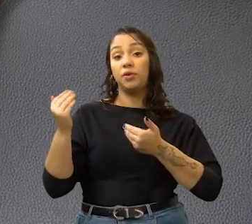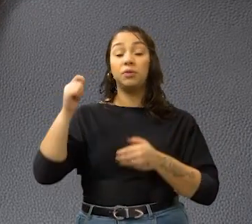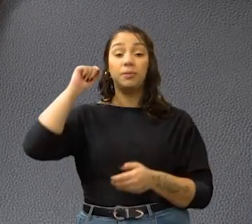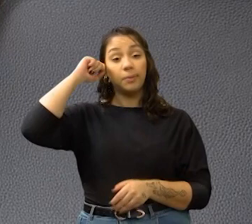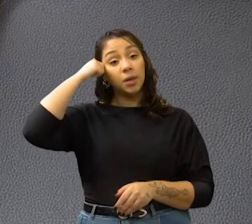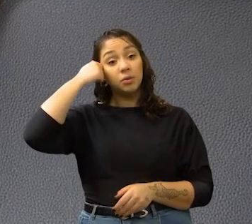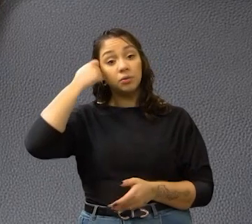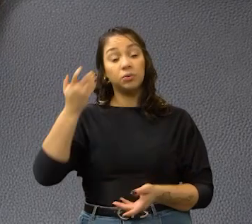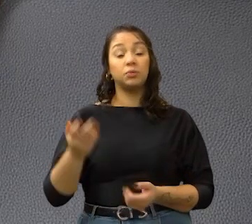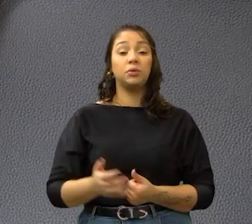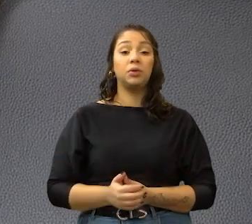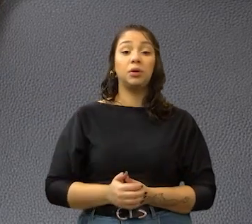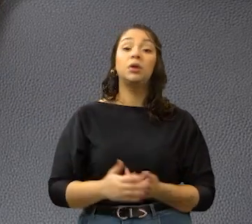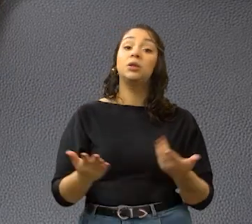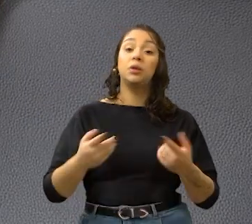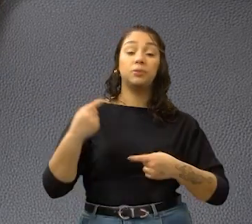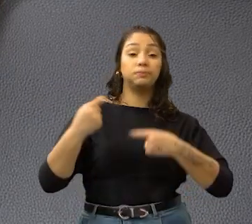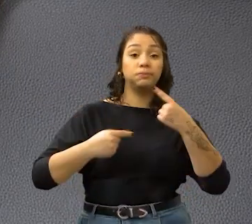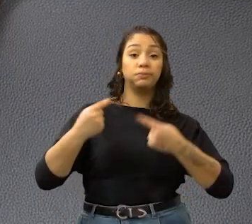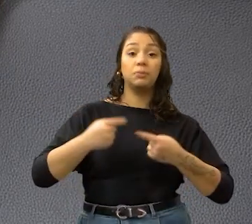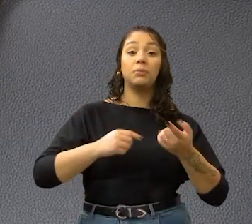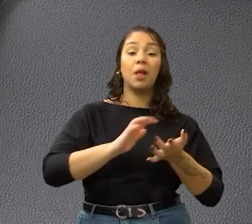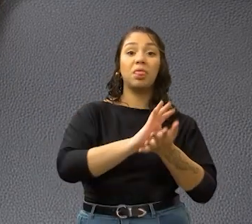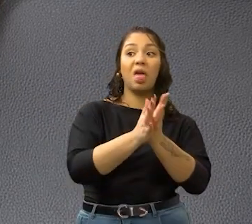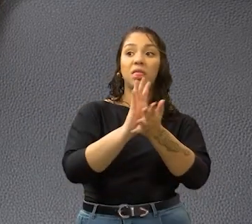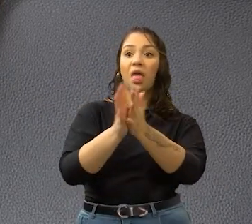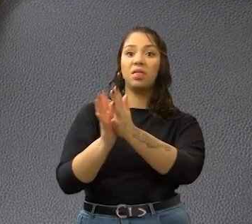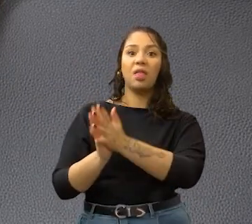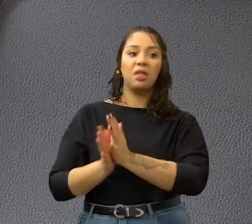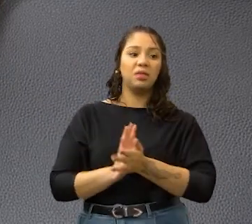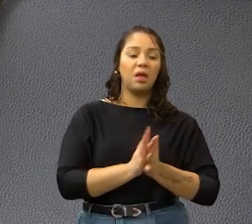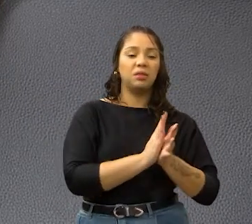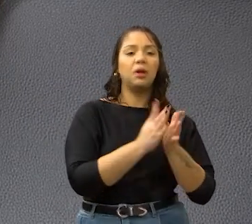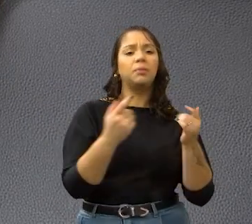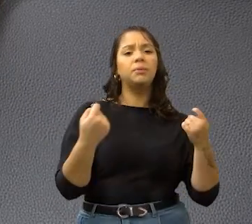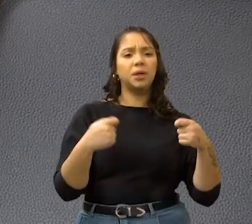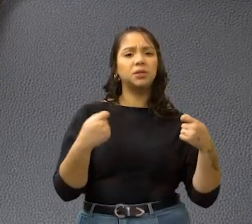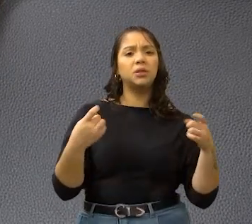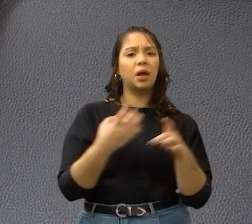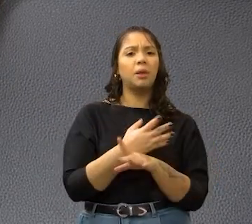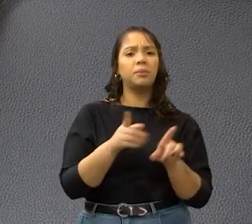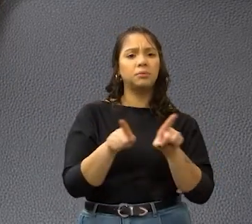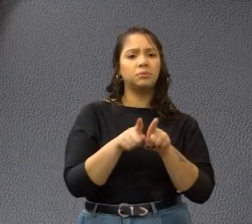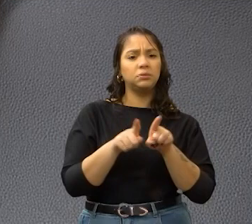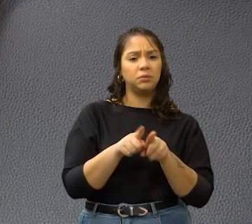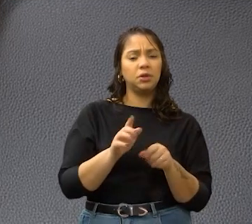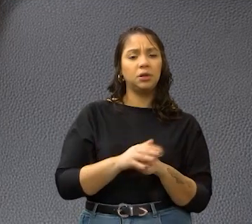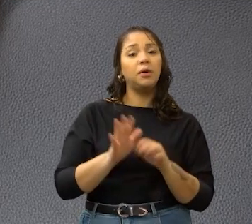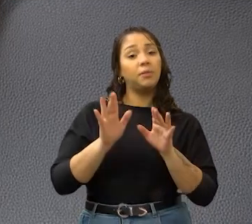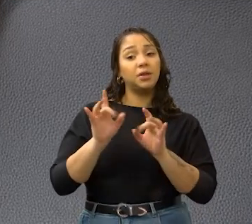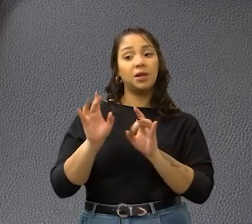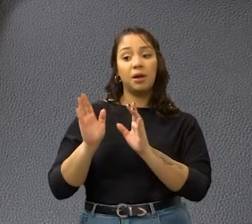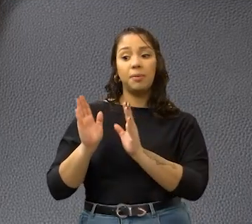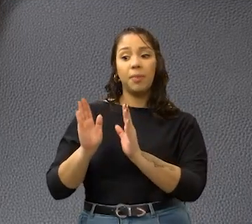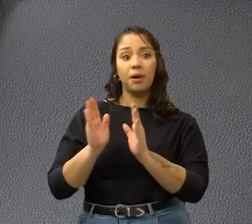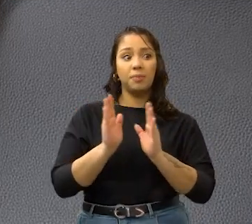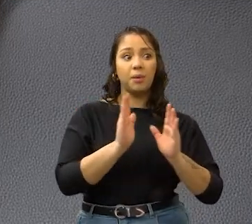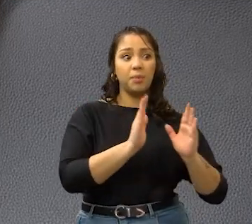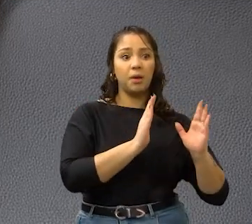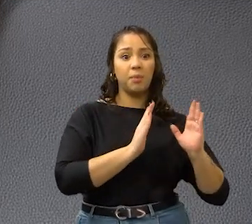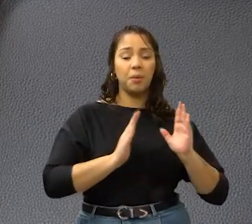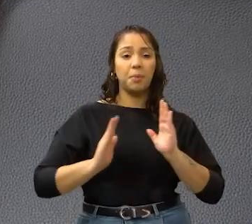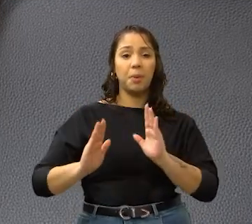preto. Então, essa política de extermínio ela também precisa acabar. Mas tudo são partes, né, de uma